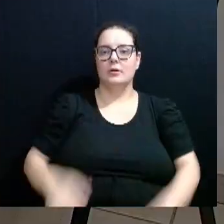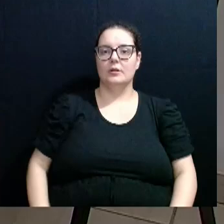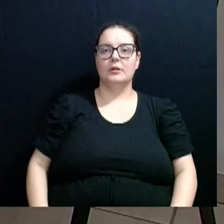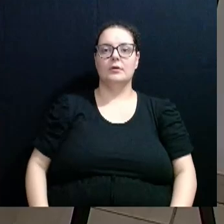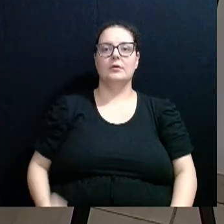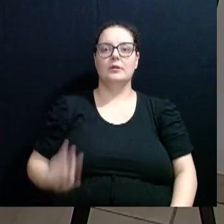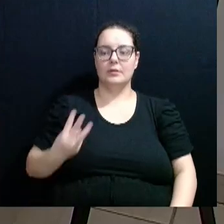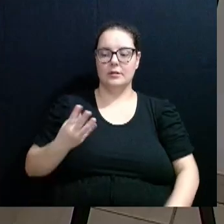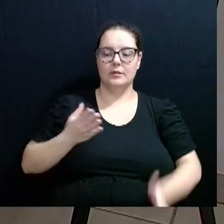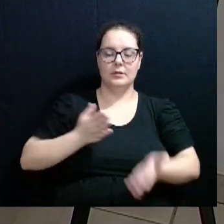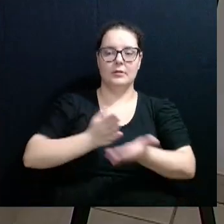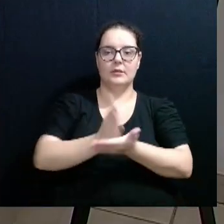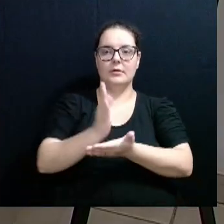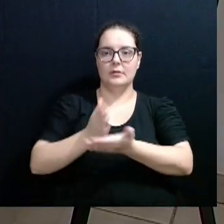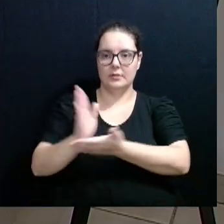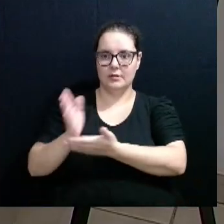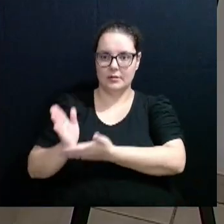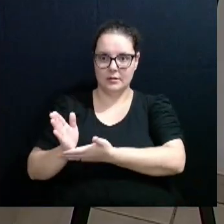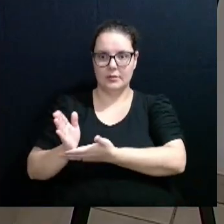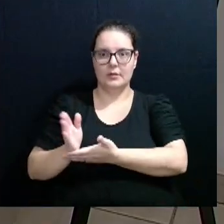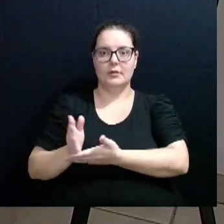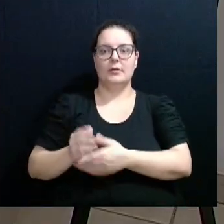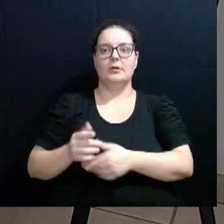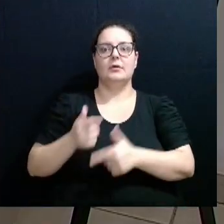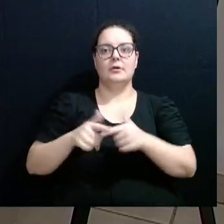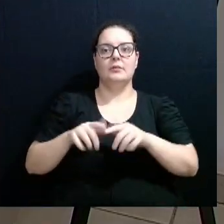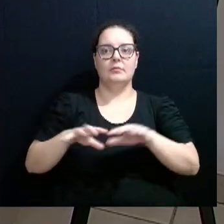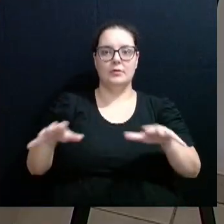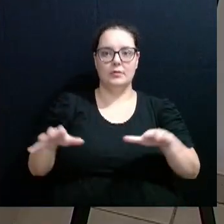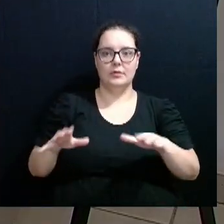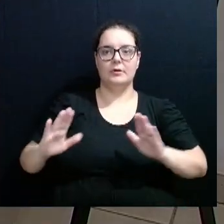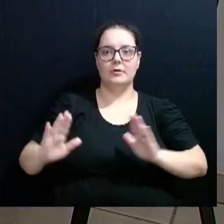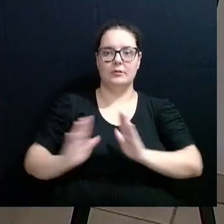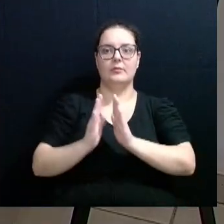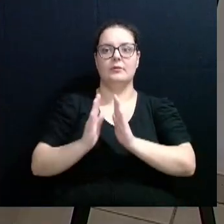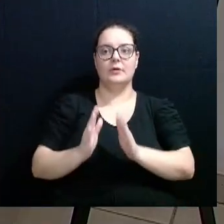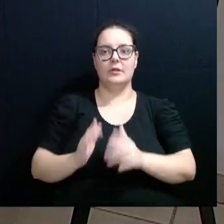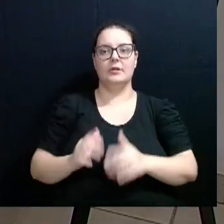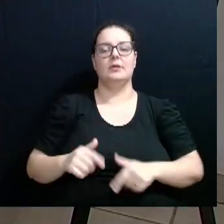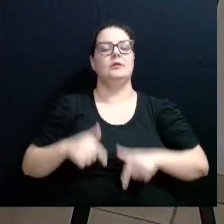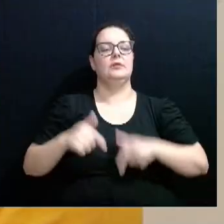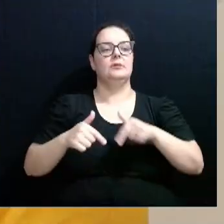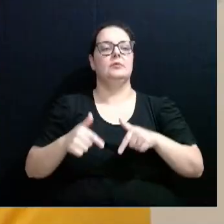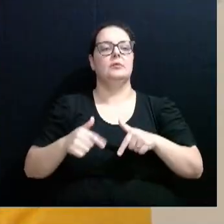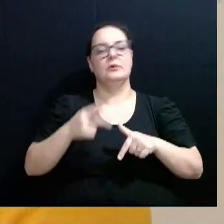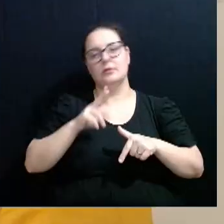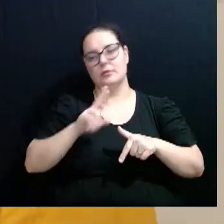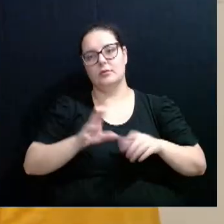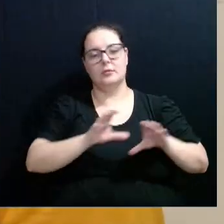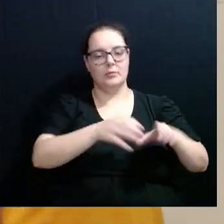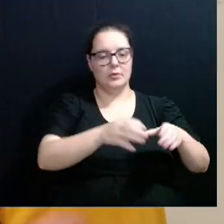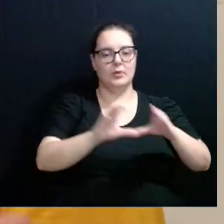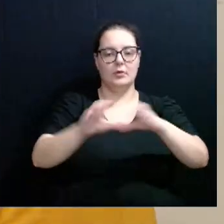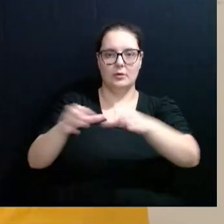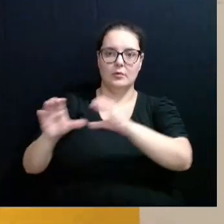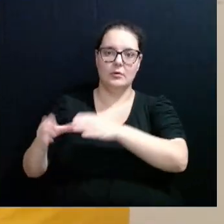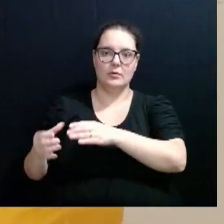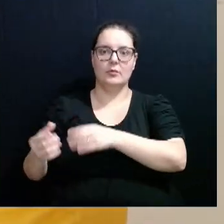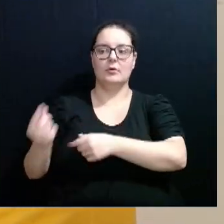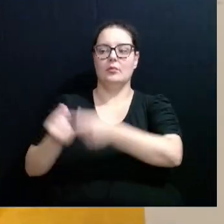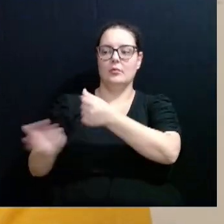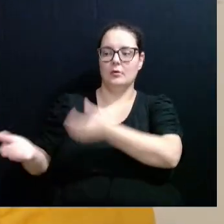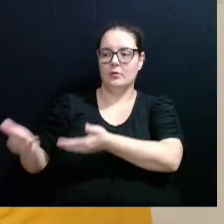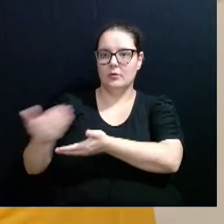dividimos em frentes de trabalho, que a gente chama de grupos de trabalho, né? Então, o grupo de trabalho de captação de recursos, o grupo de